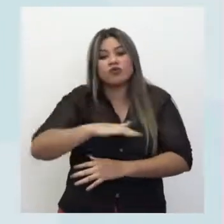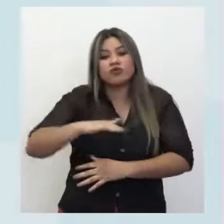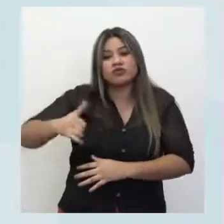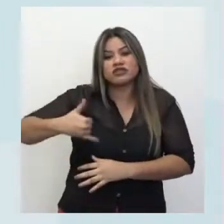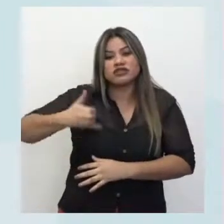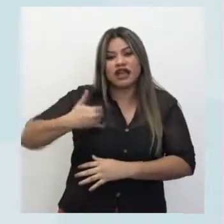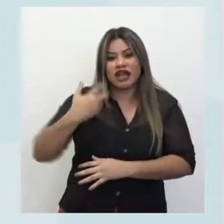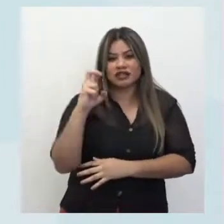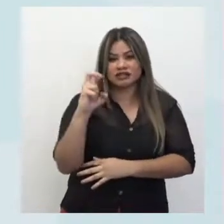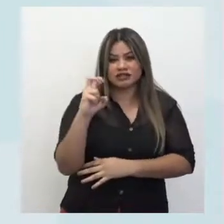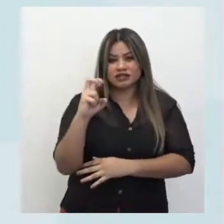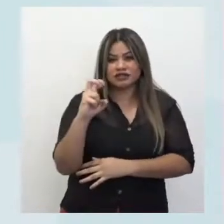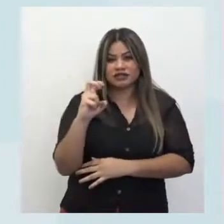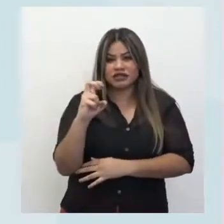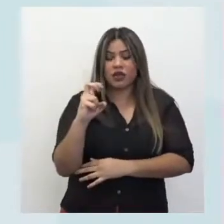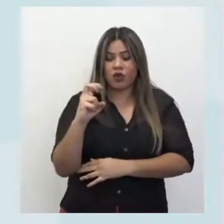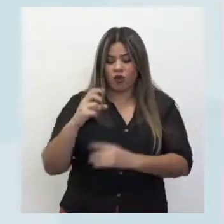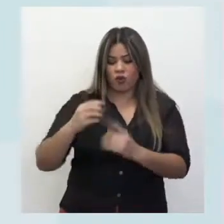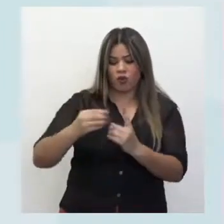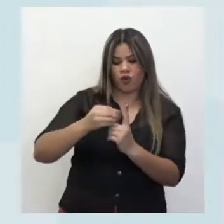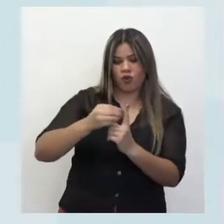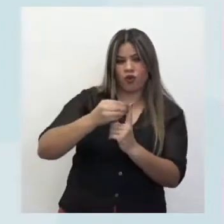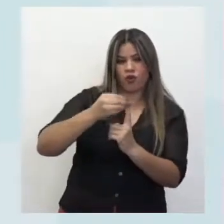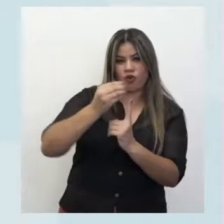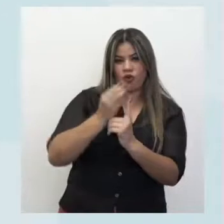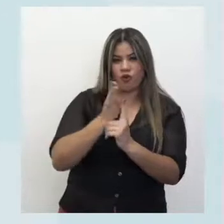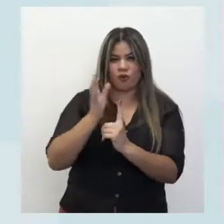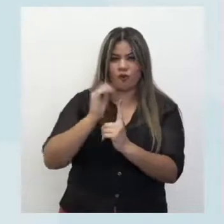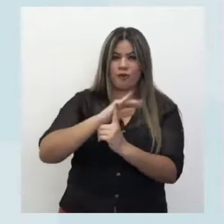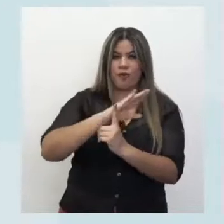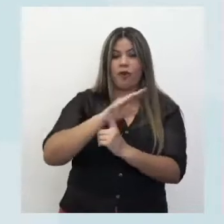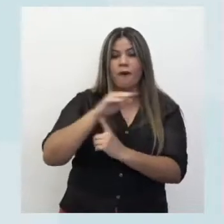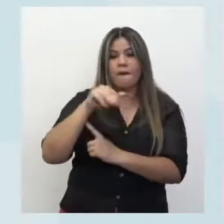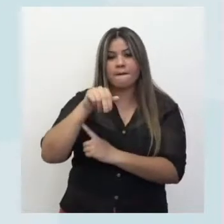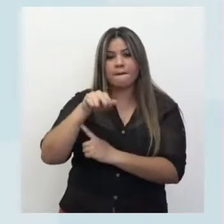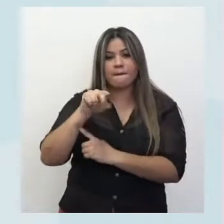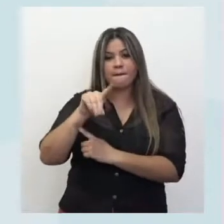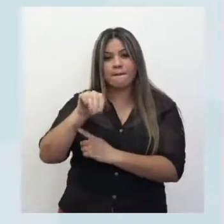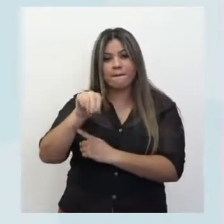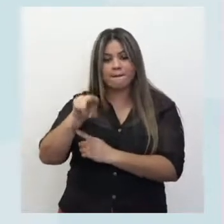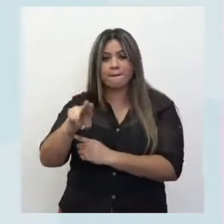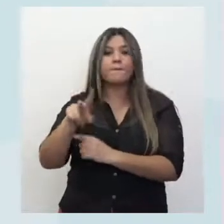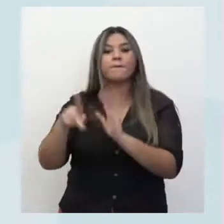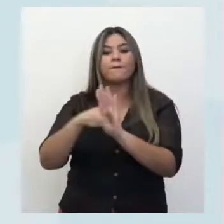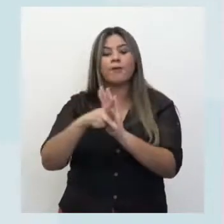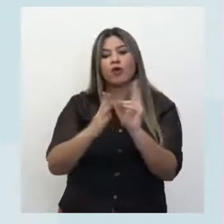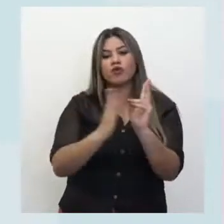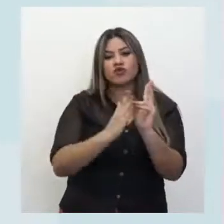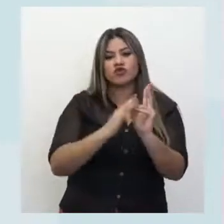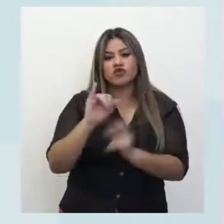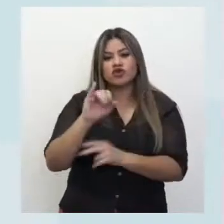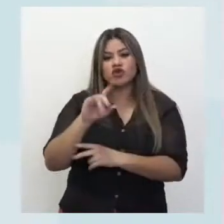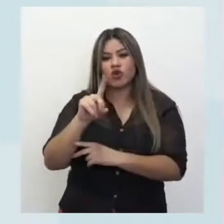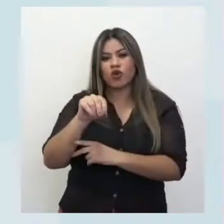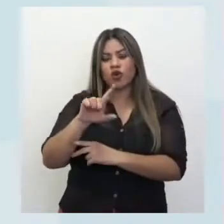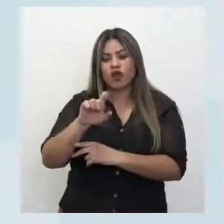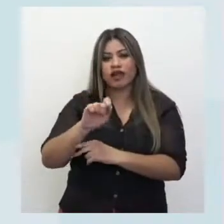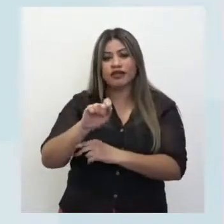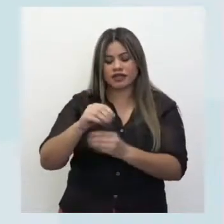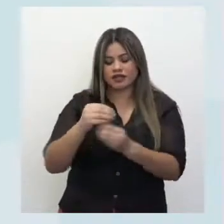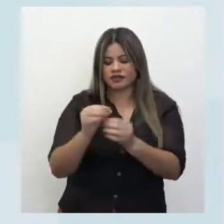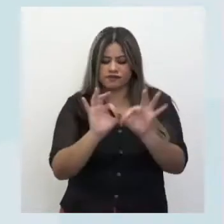pegou algumas penas de nambu, mauir na língua tupimondê, dos índios icolês, e fez